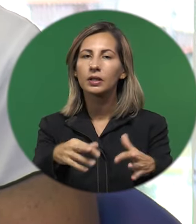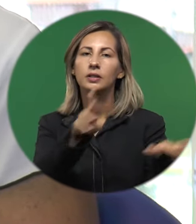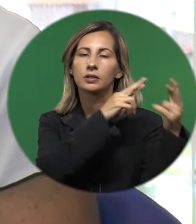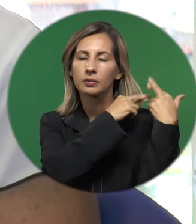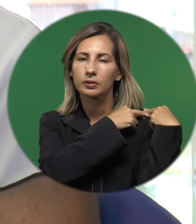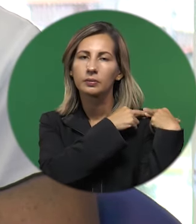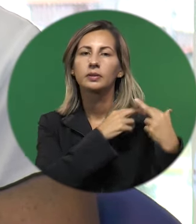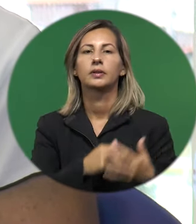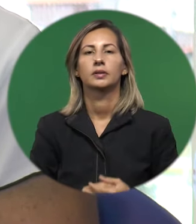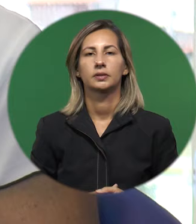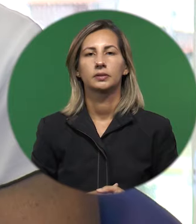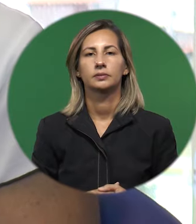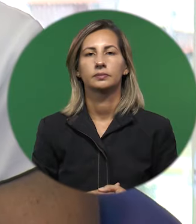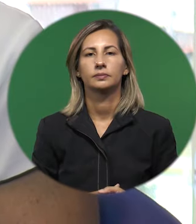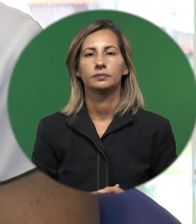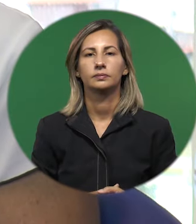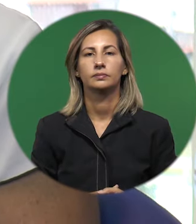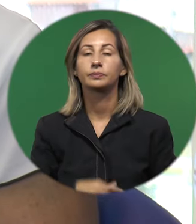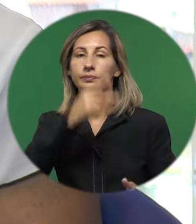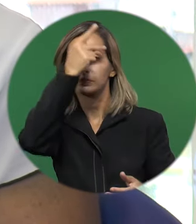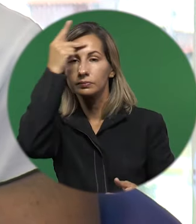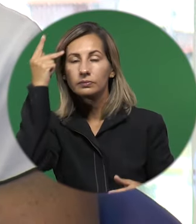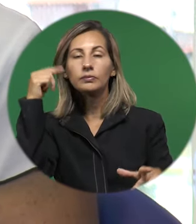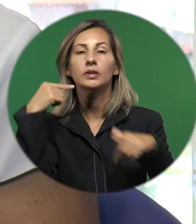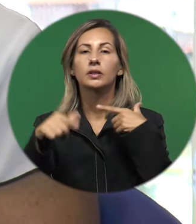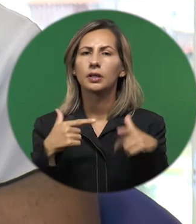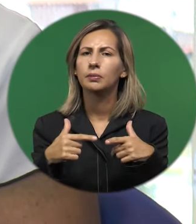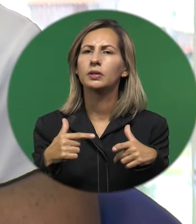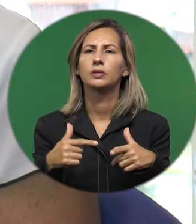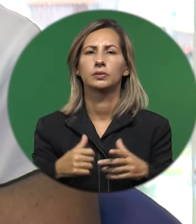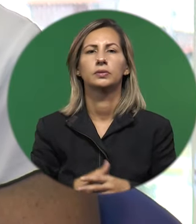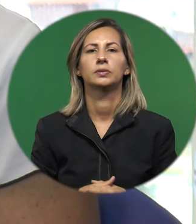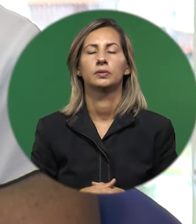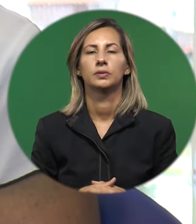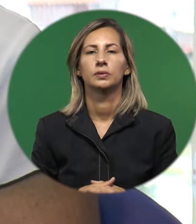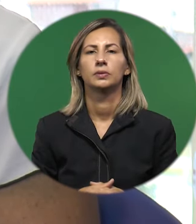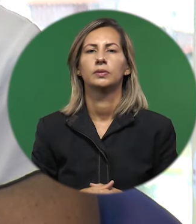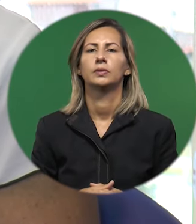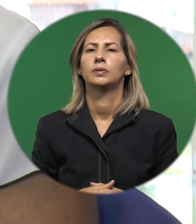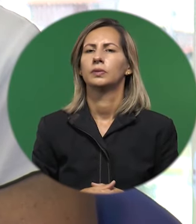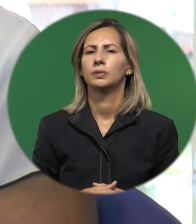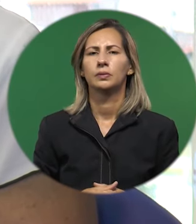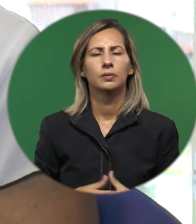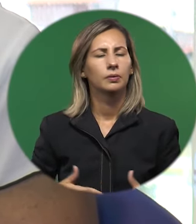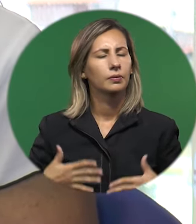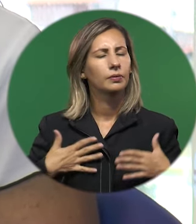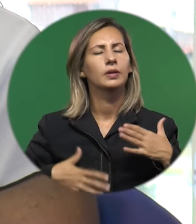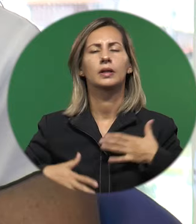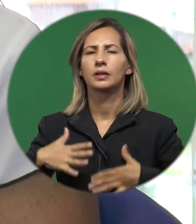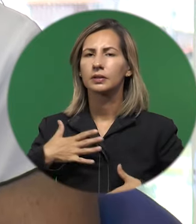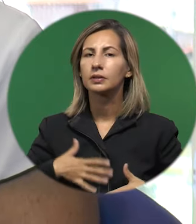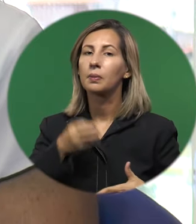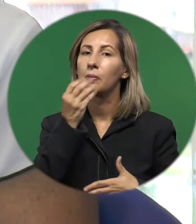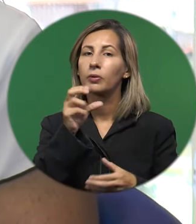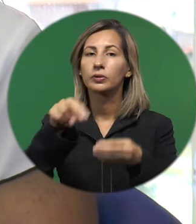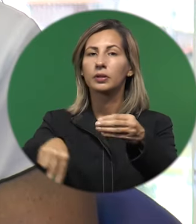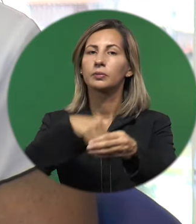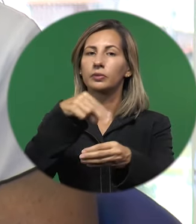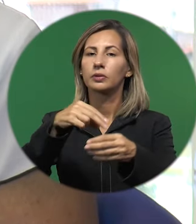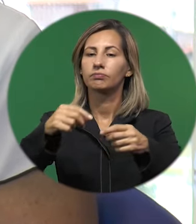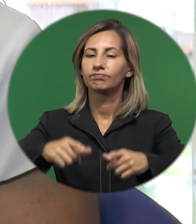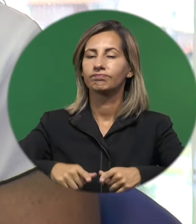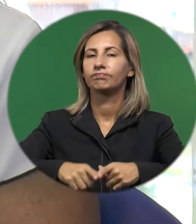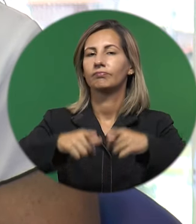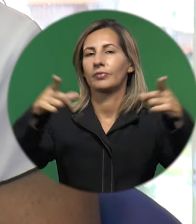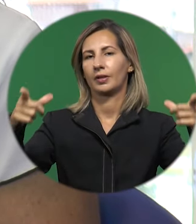unidade responsável por isso. E o servidor também fica muito satisfeito quando o